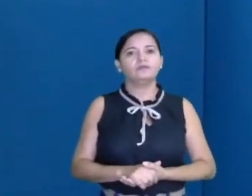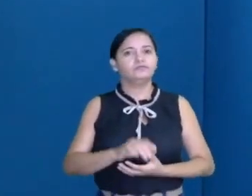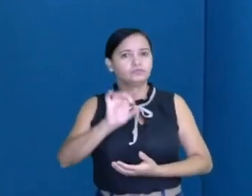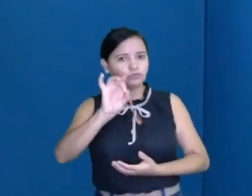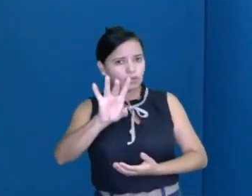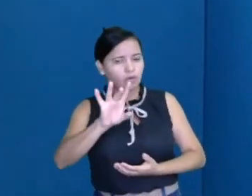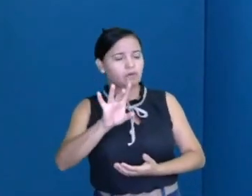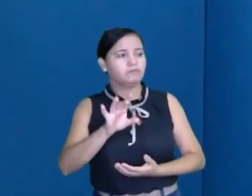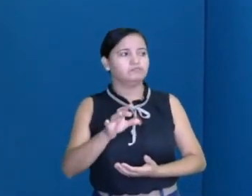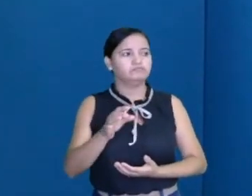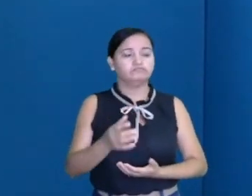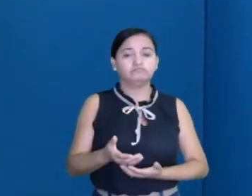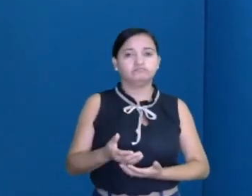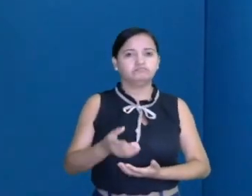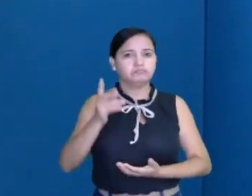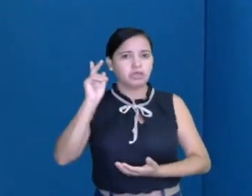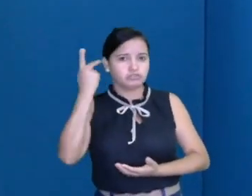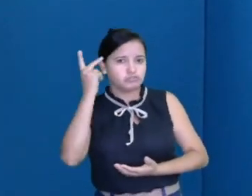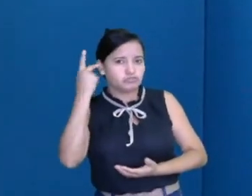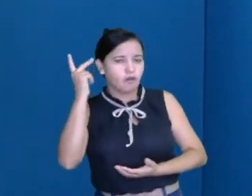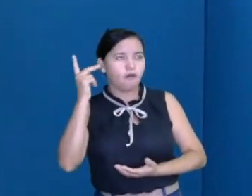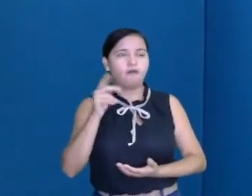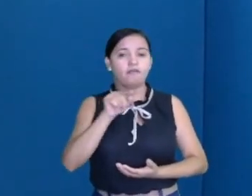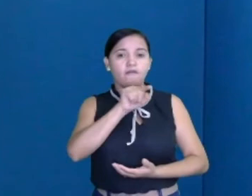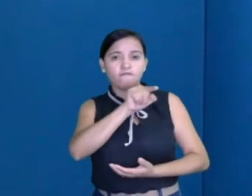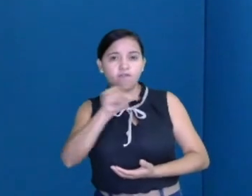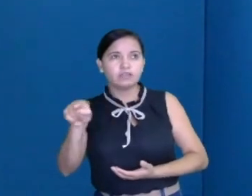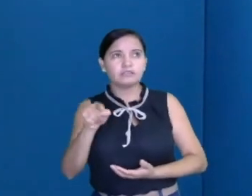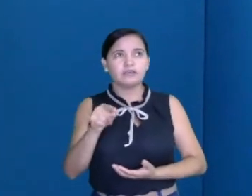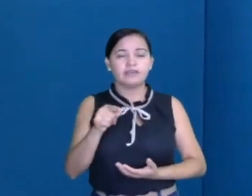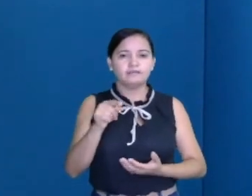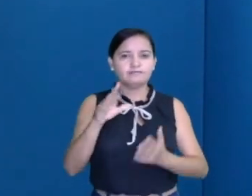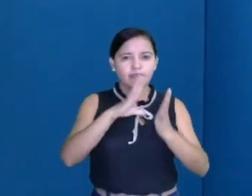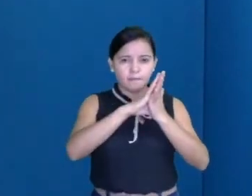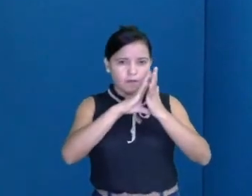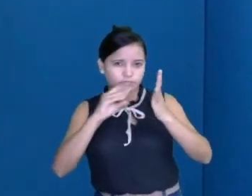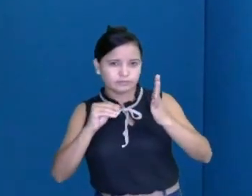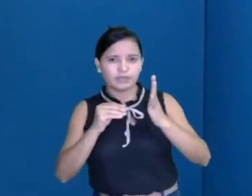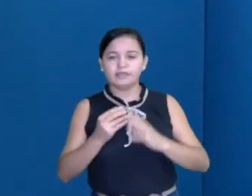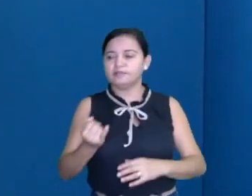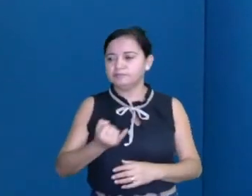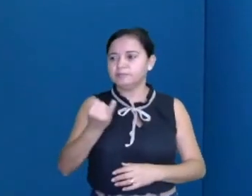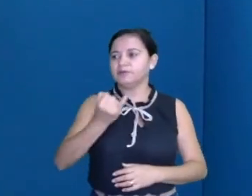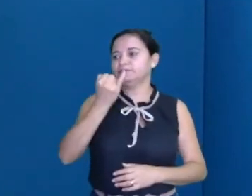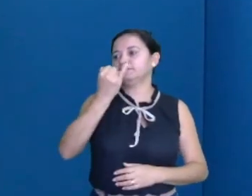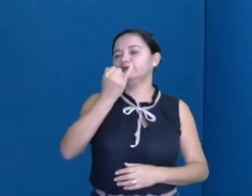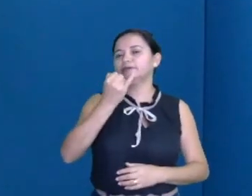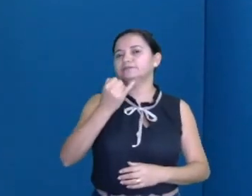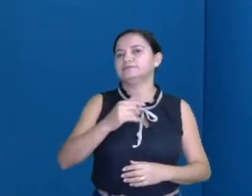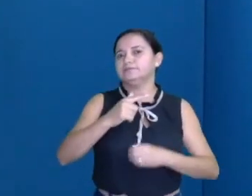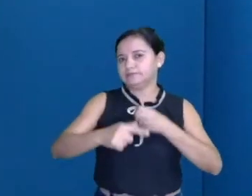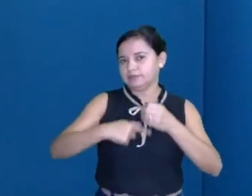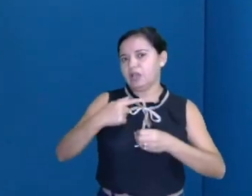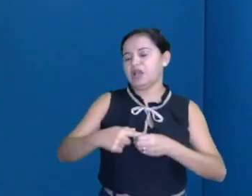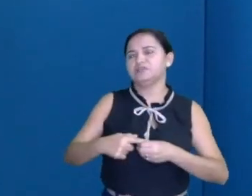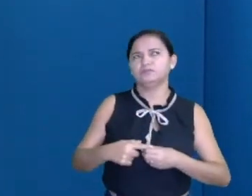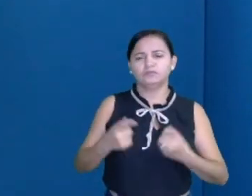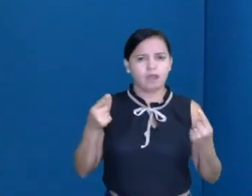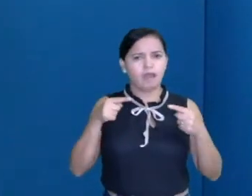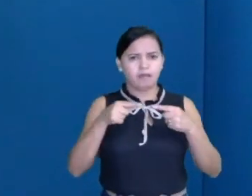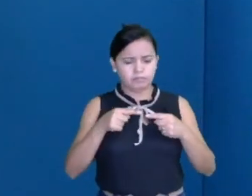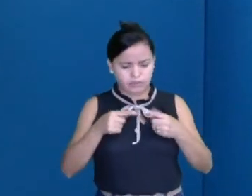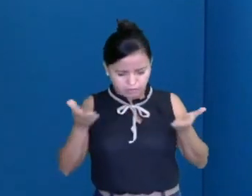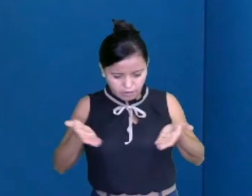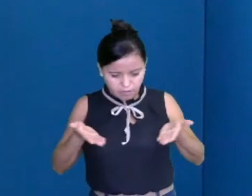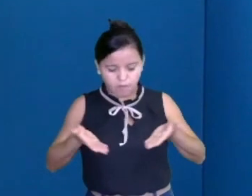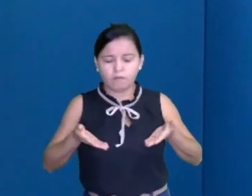só por esse levantar histórico, você já vê como esse modelo atômico ele continua uma coisa extremamente atual. E como é